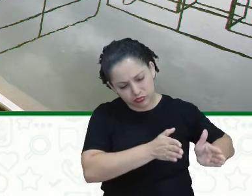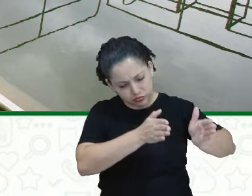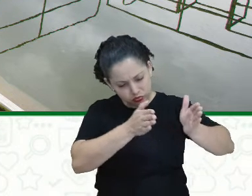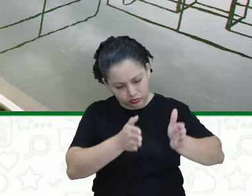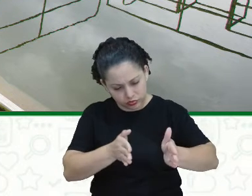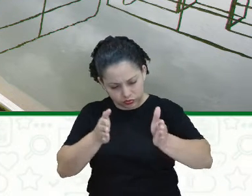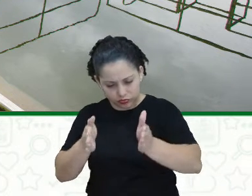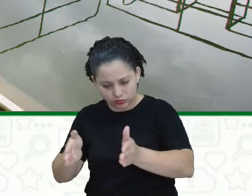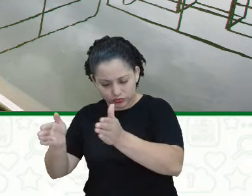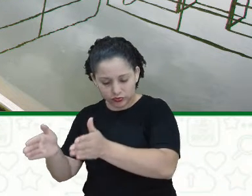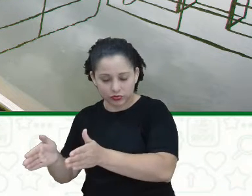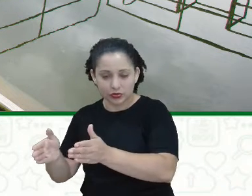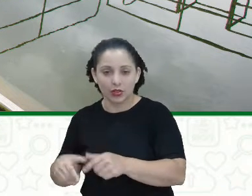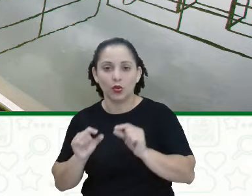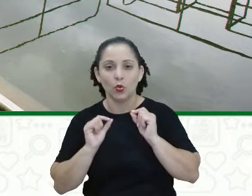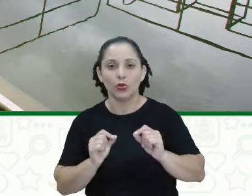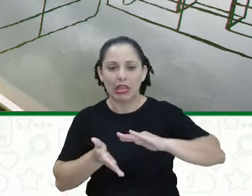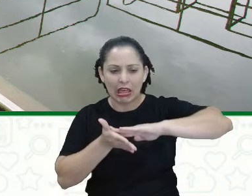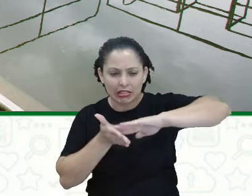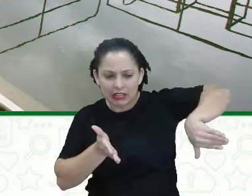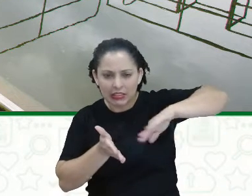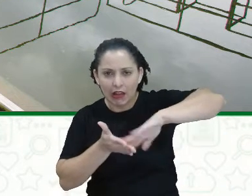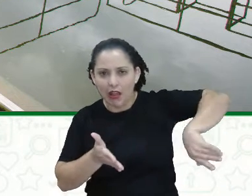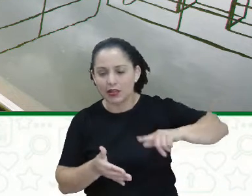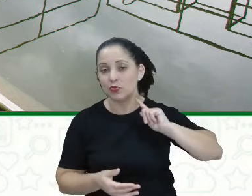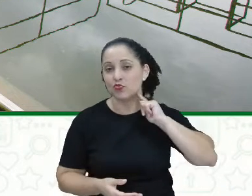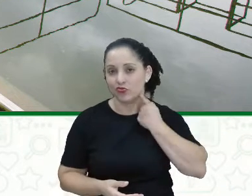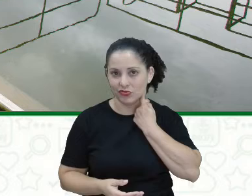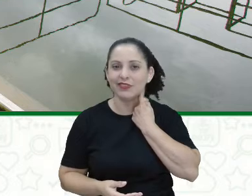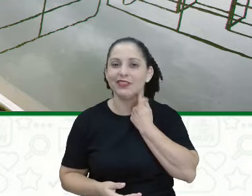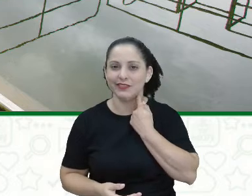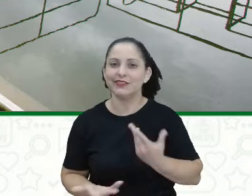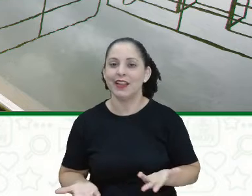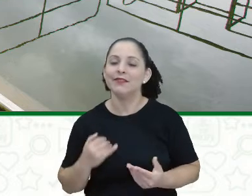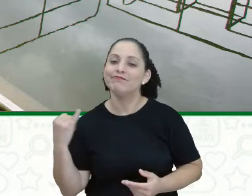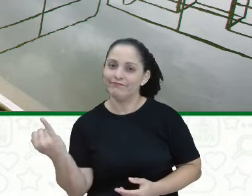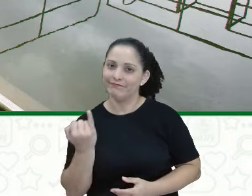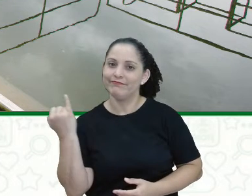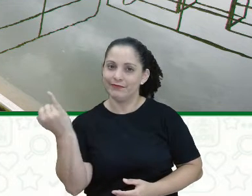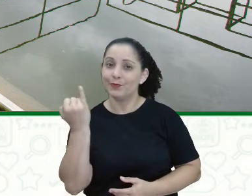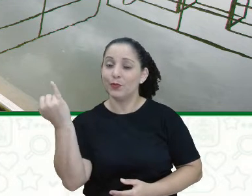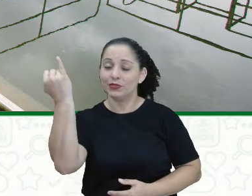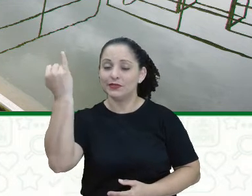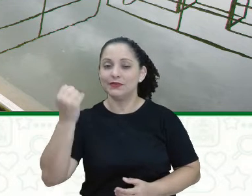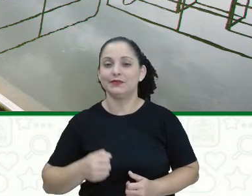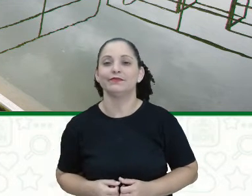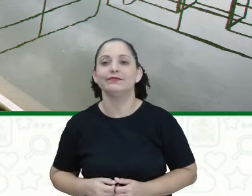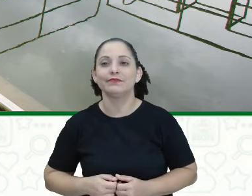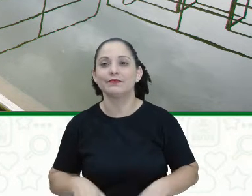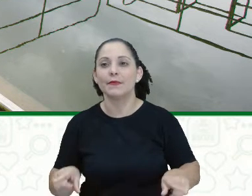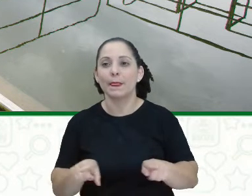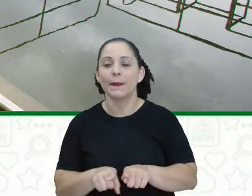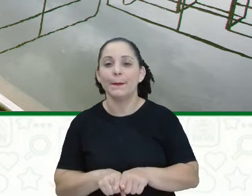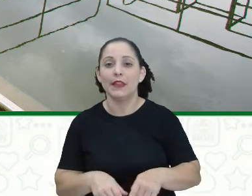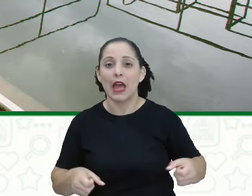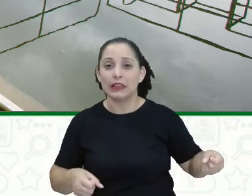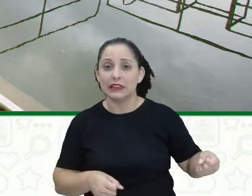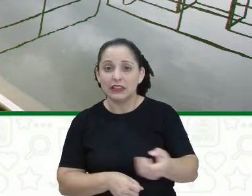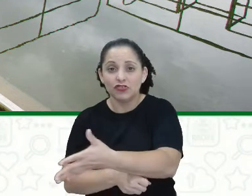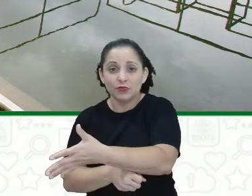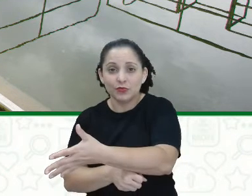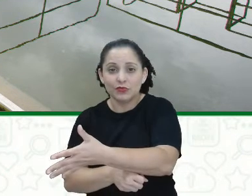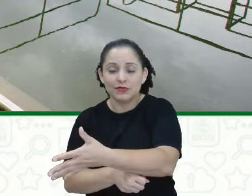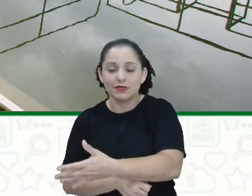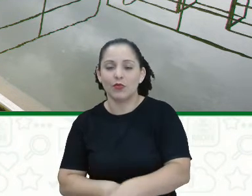a separação de partículas ou eliminação de micro-organismos. Muito importante essas duas partes, né? E a distribuição